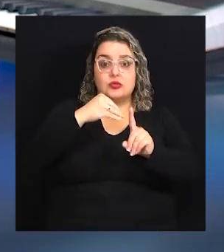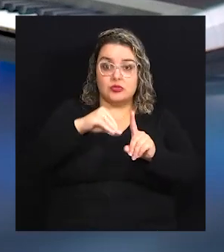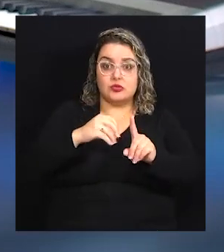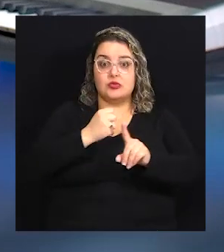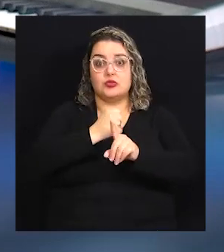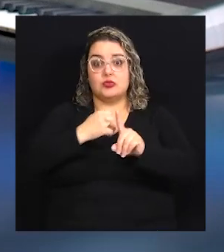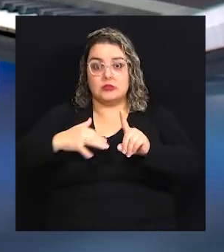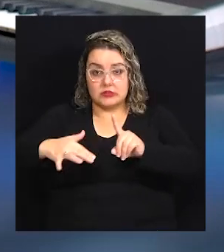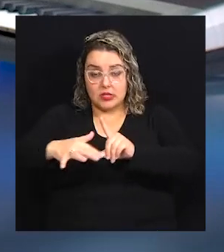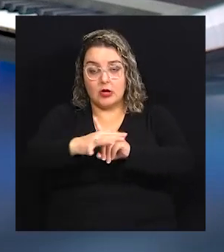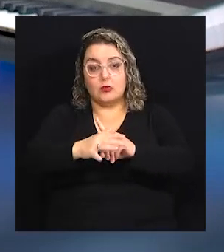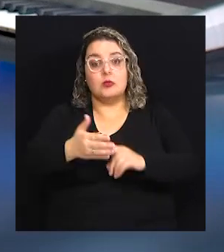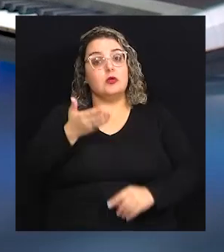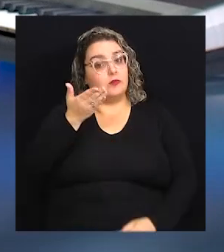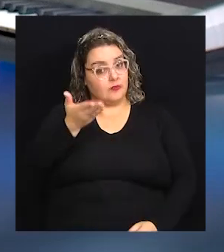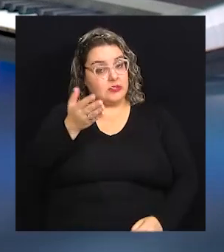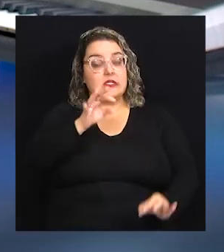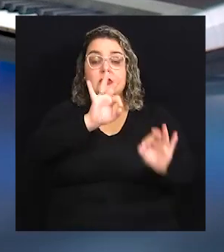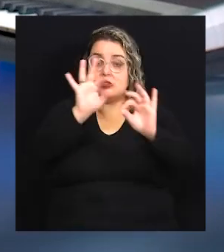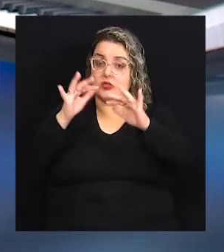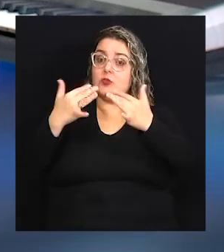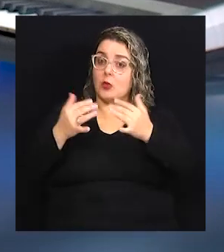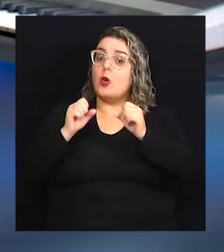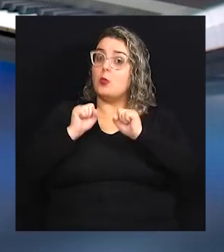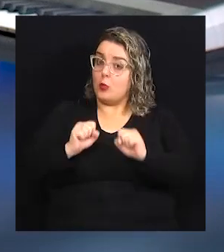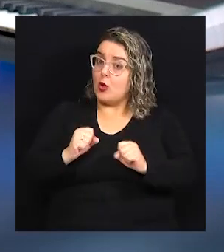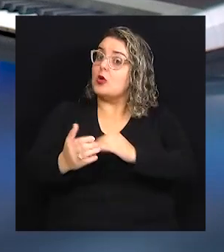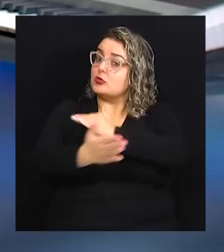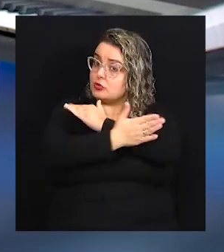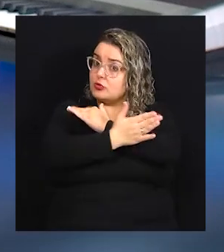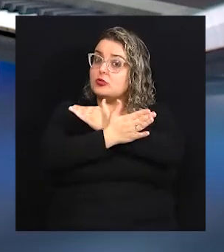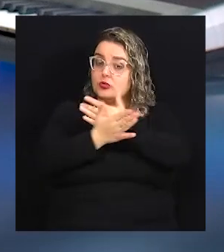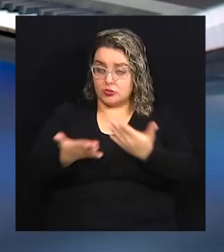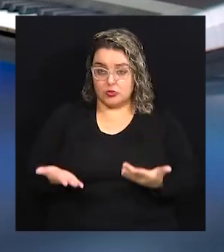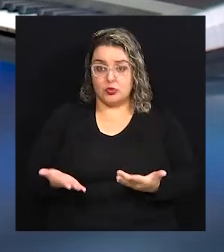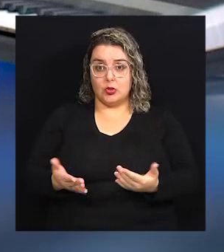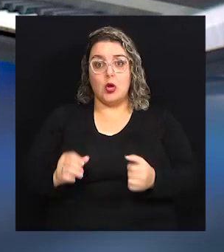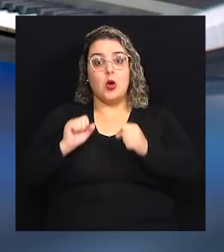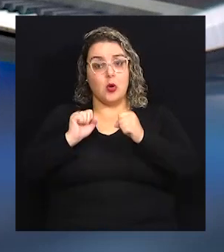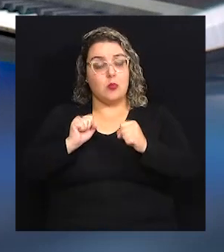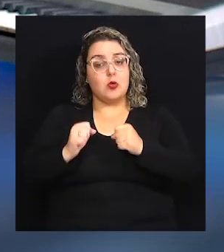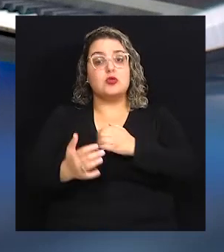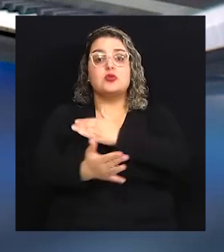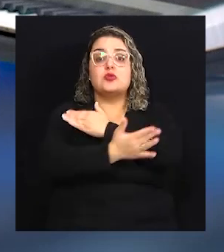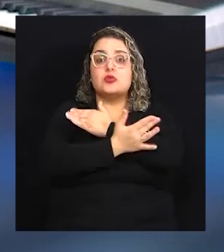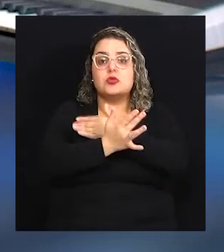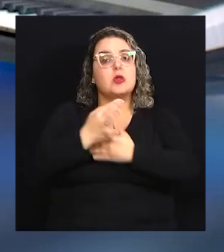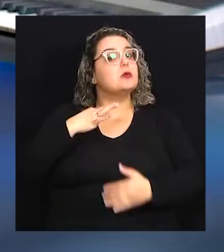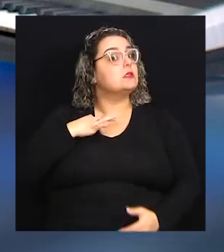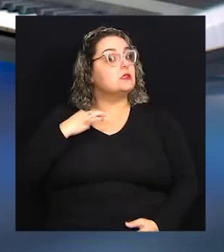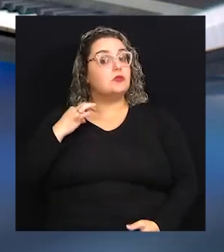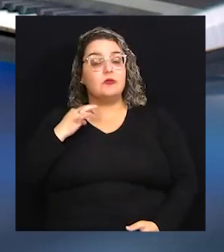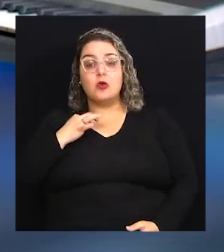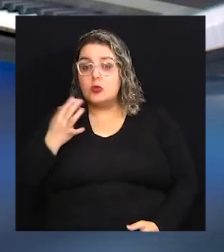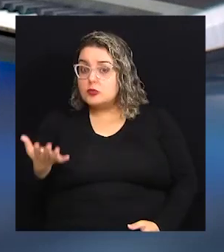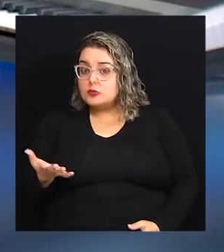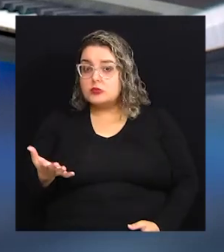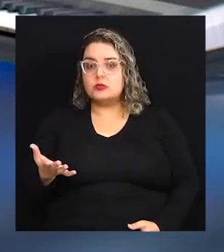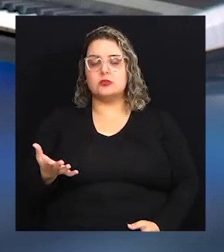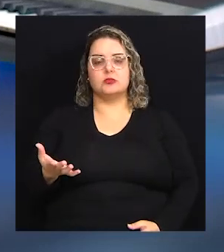situação de vulnerabilidade social. E você que está nos assistindo, você pode nos ajudar. Você pode nos ajudar